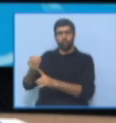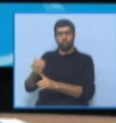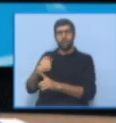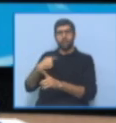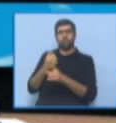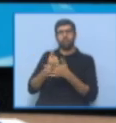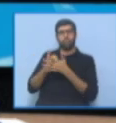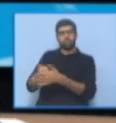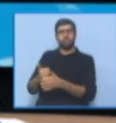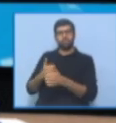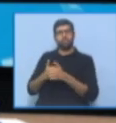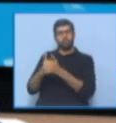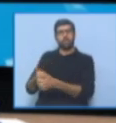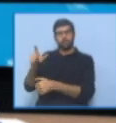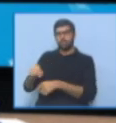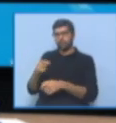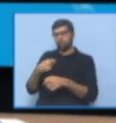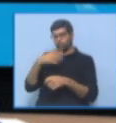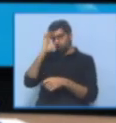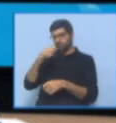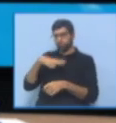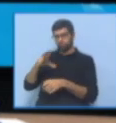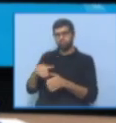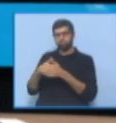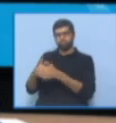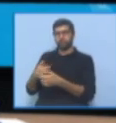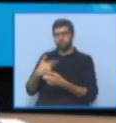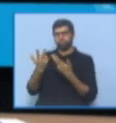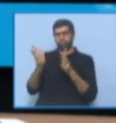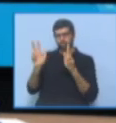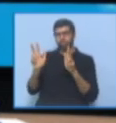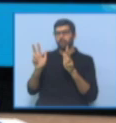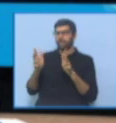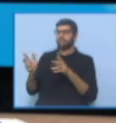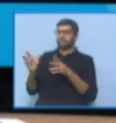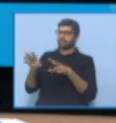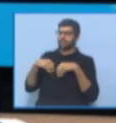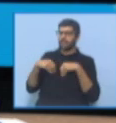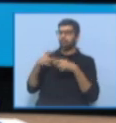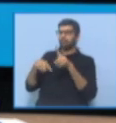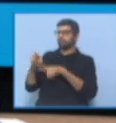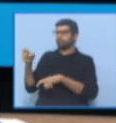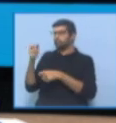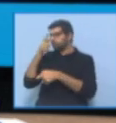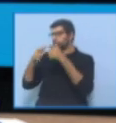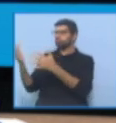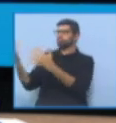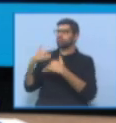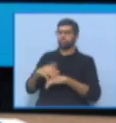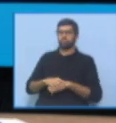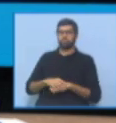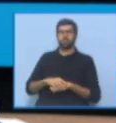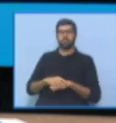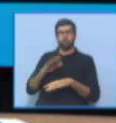acompanhamos aqui a mensagem, enfim, do governo português de estar disponível para acolher parte dos refugiados. Porque, de